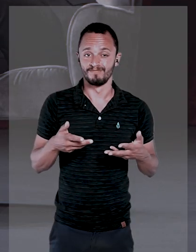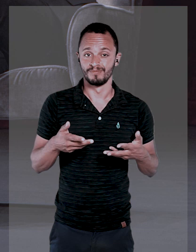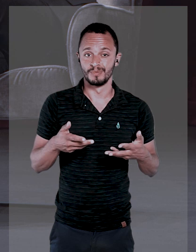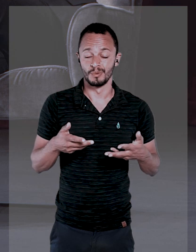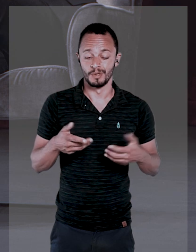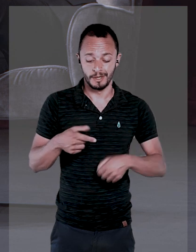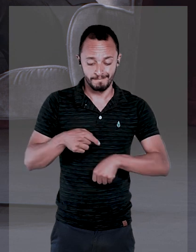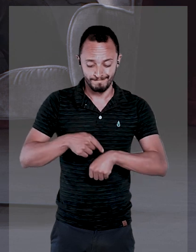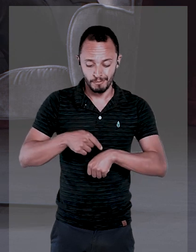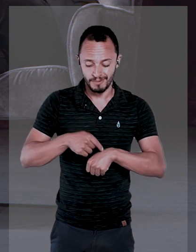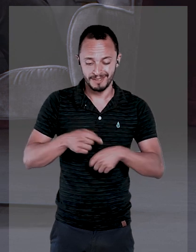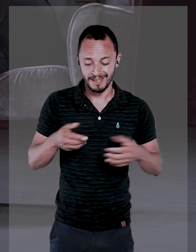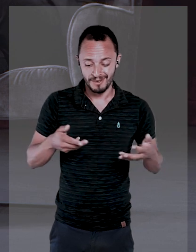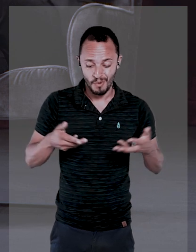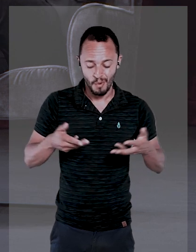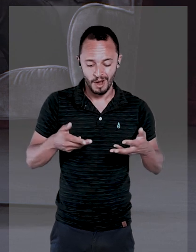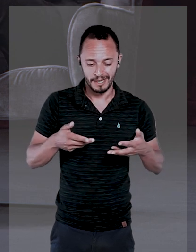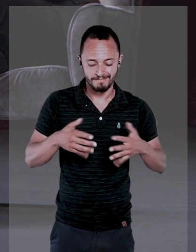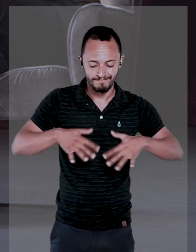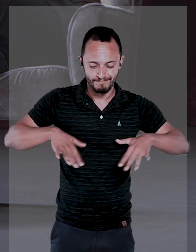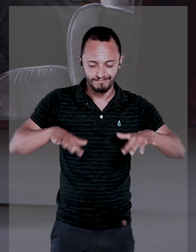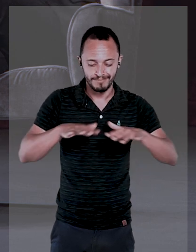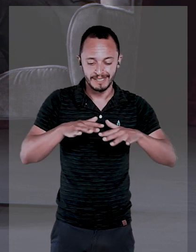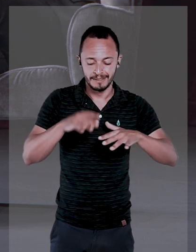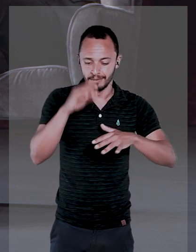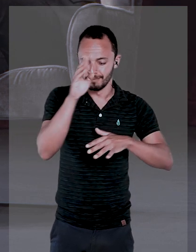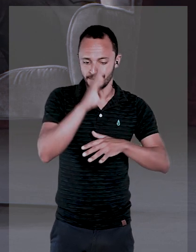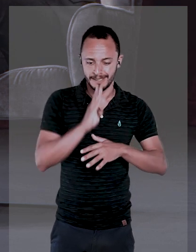Eu sei que neste momento dentro,